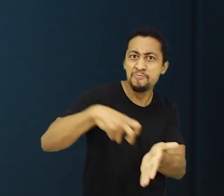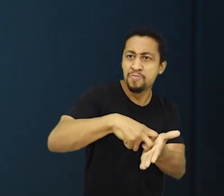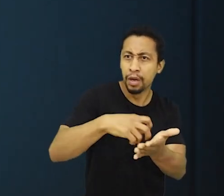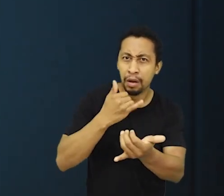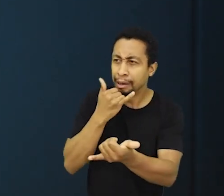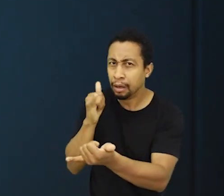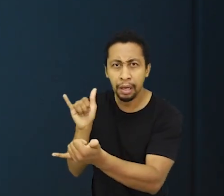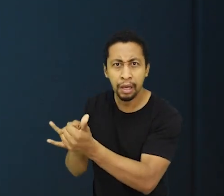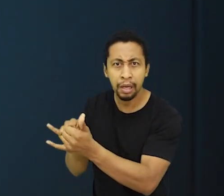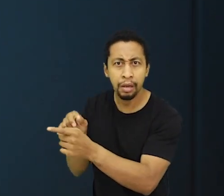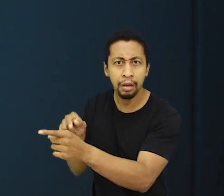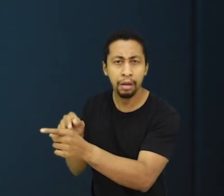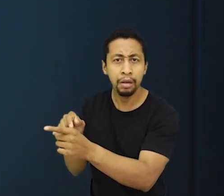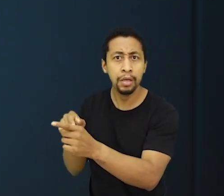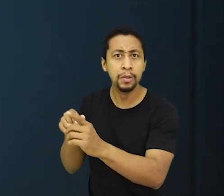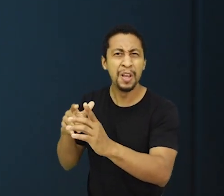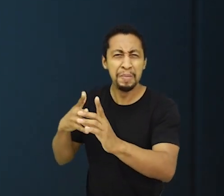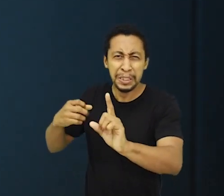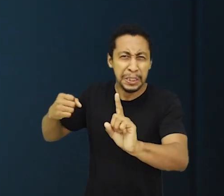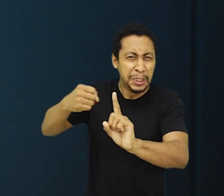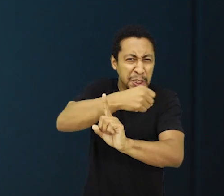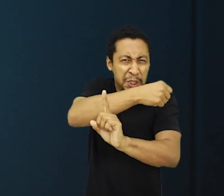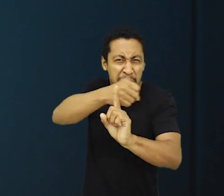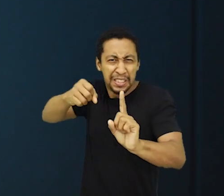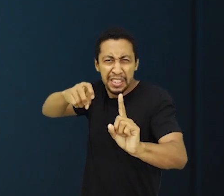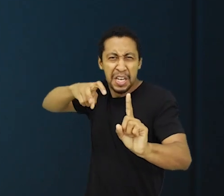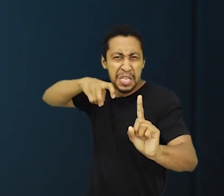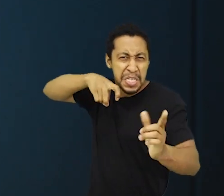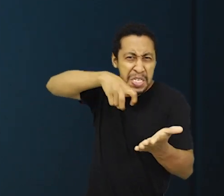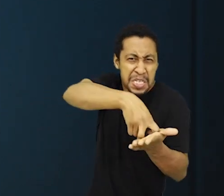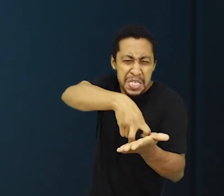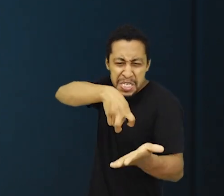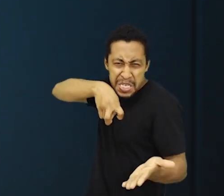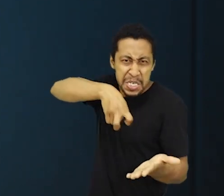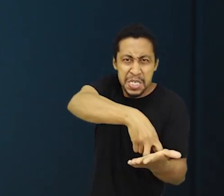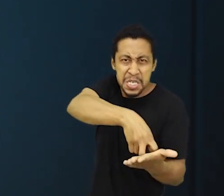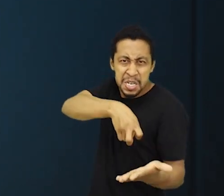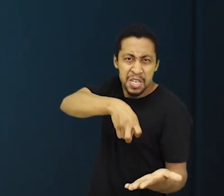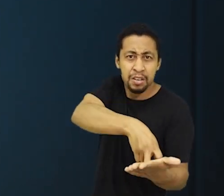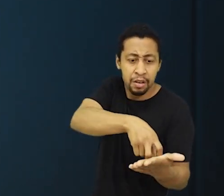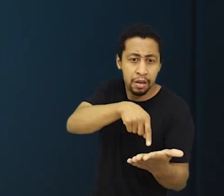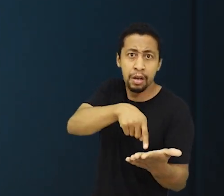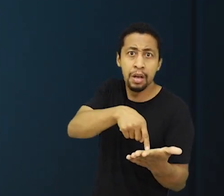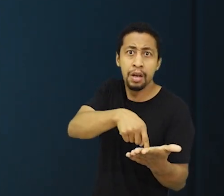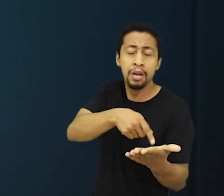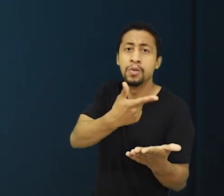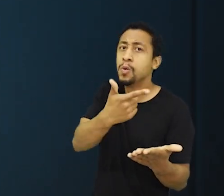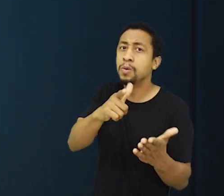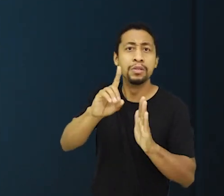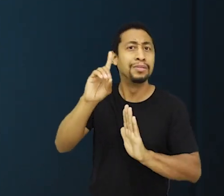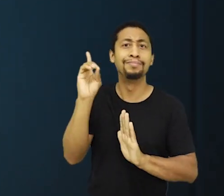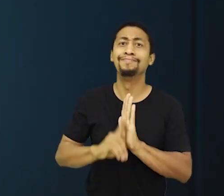A tortura é o reino antítese do direito. O direito cuida da